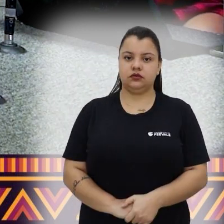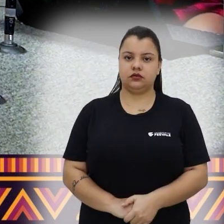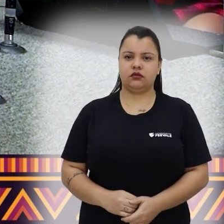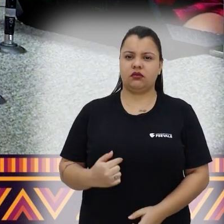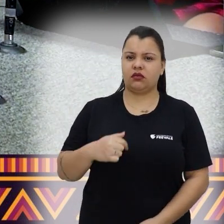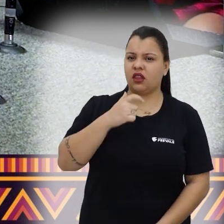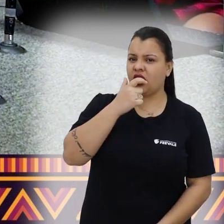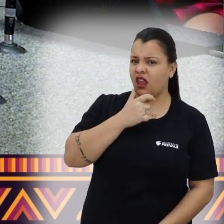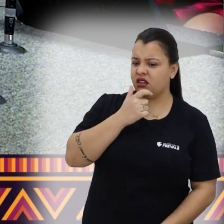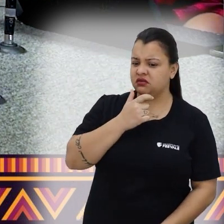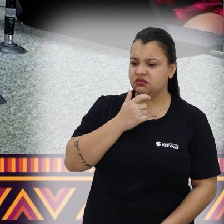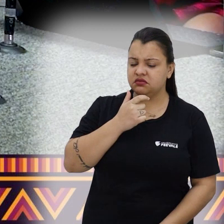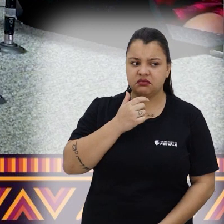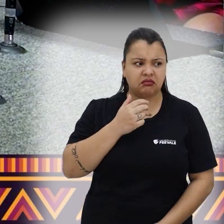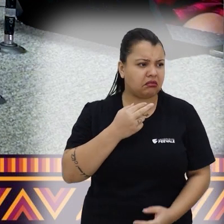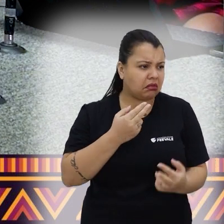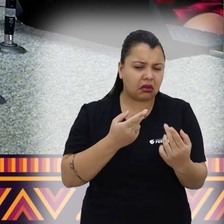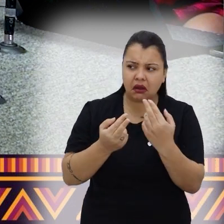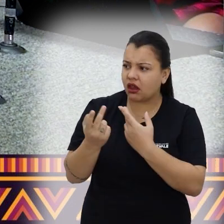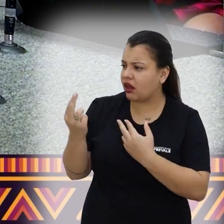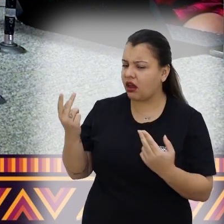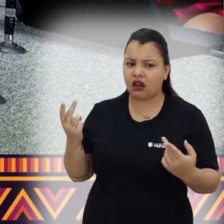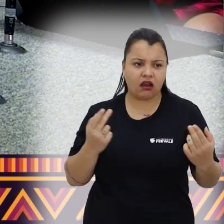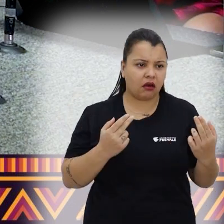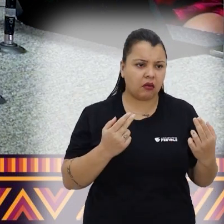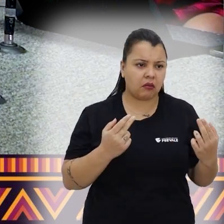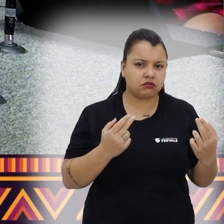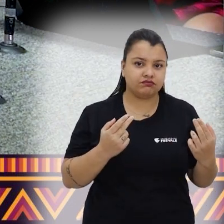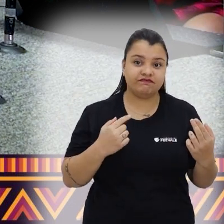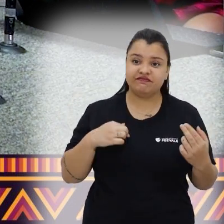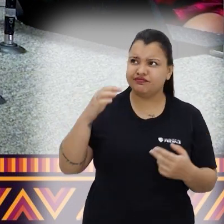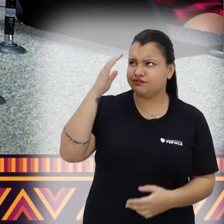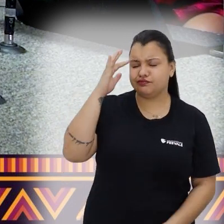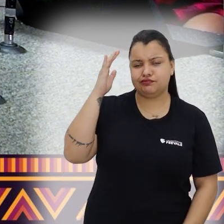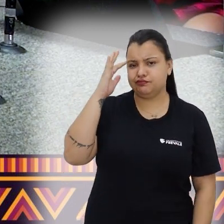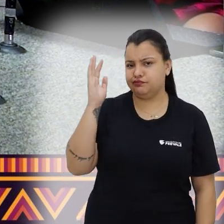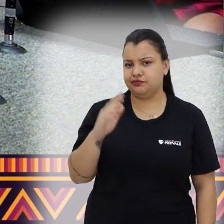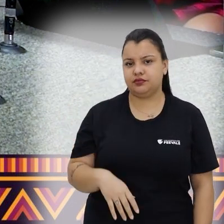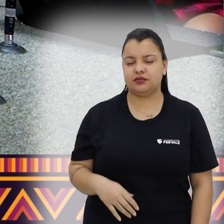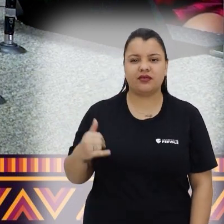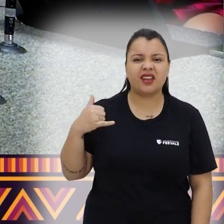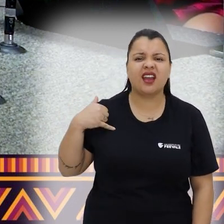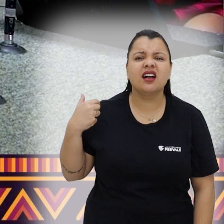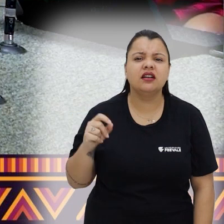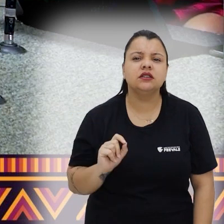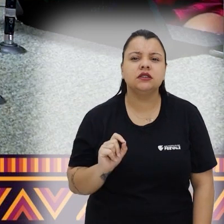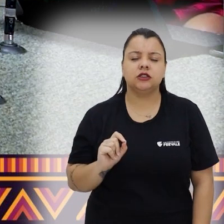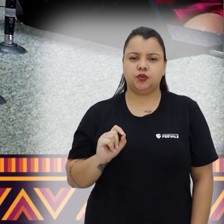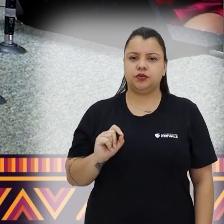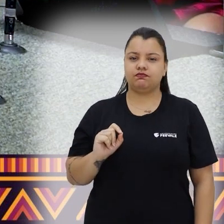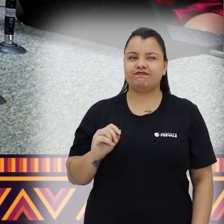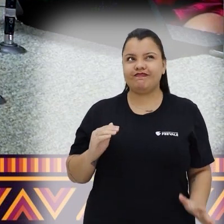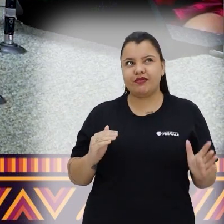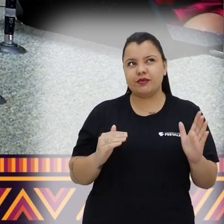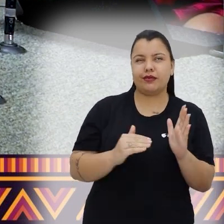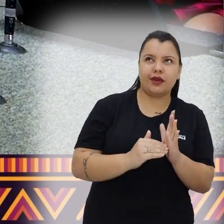Eu achava que eu era igual a todos que me cercavam. Triste ilusão. Isso até que idade? Isso até